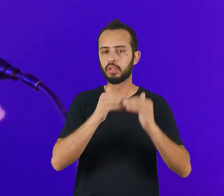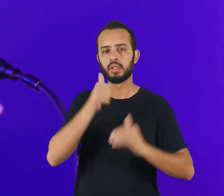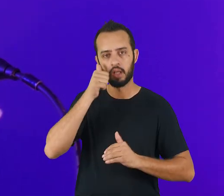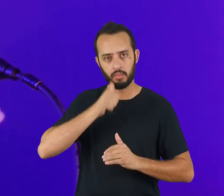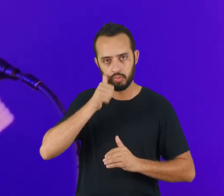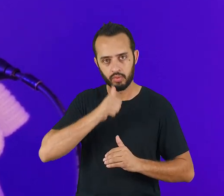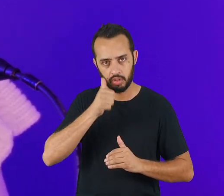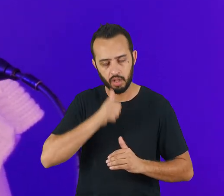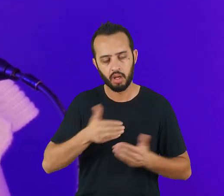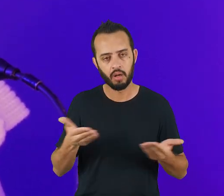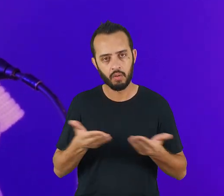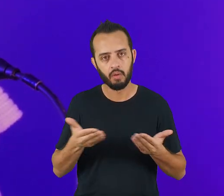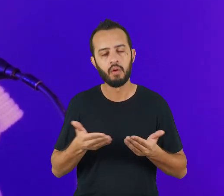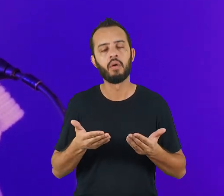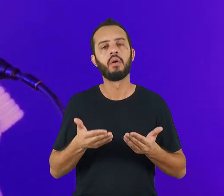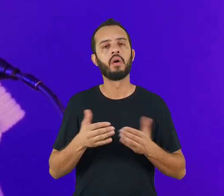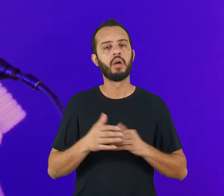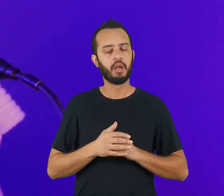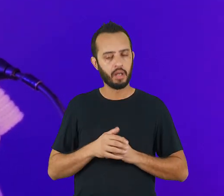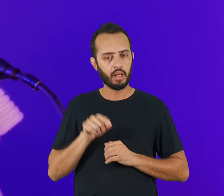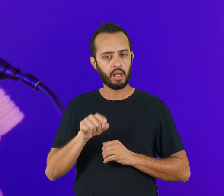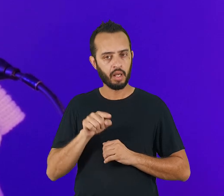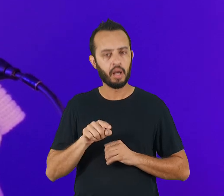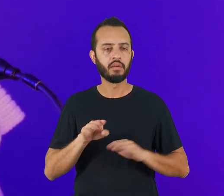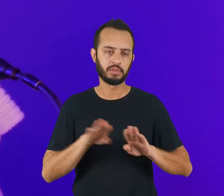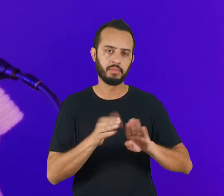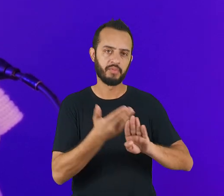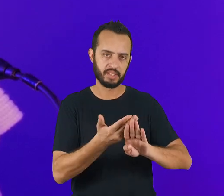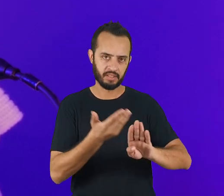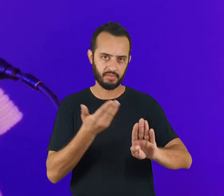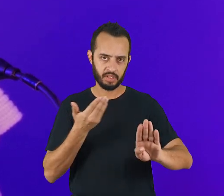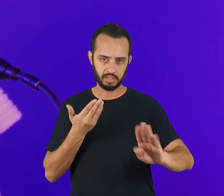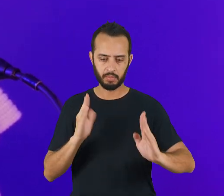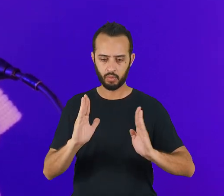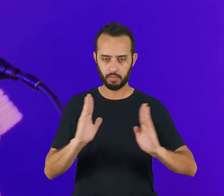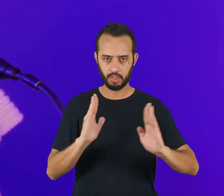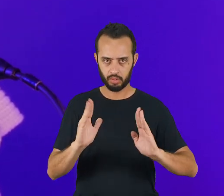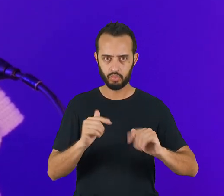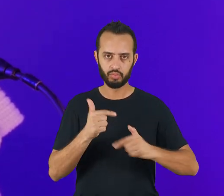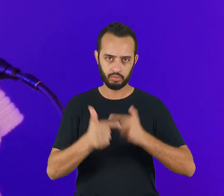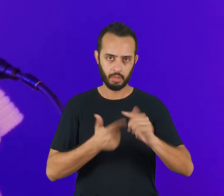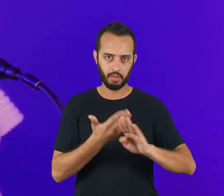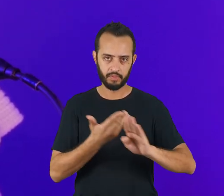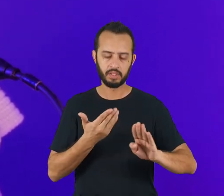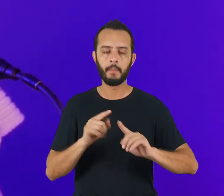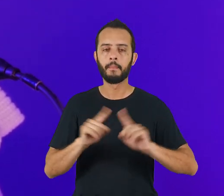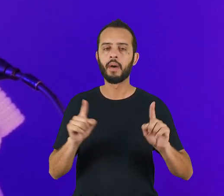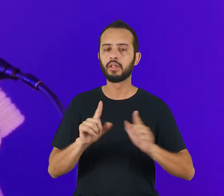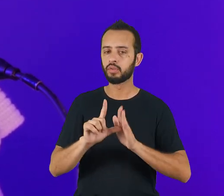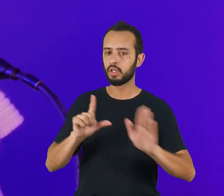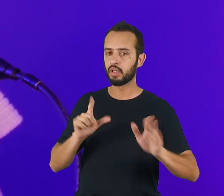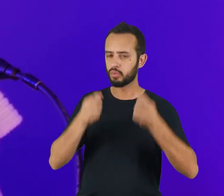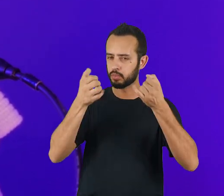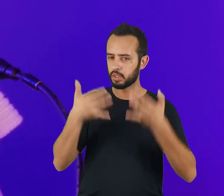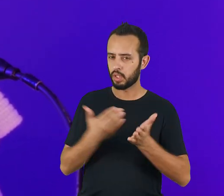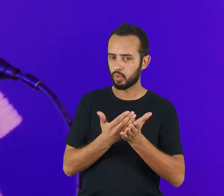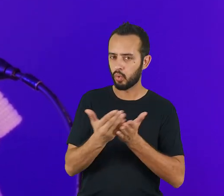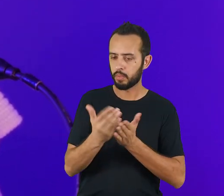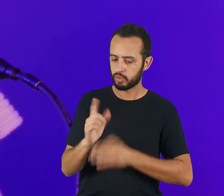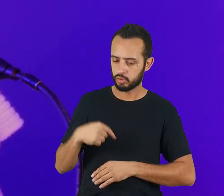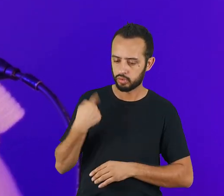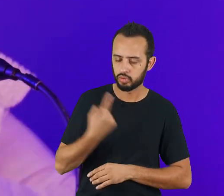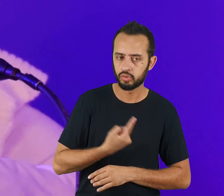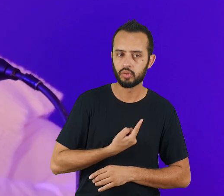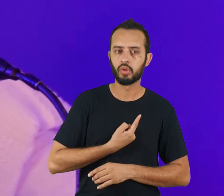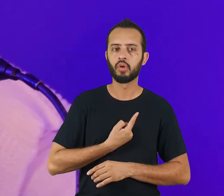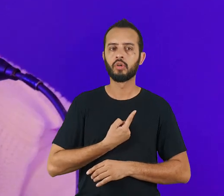mulher ela vai eh se afastar por um período de tempo mas até por conta daquilo que eu disse ali no comecinho da